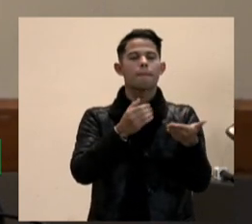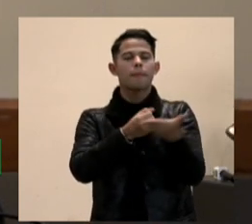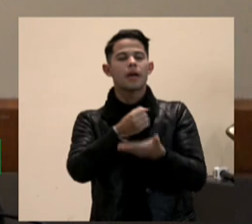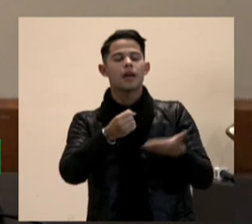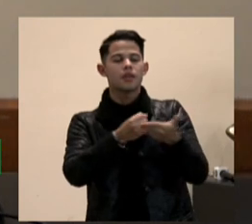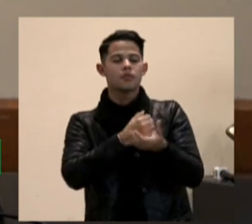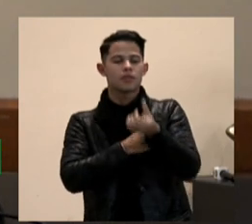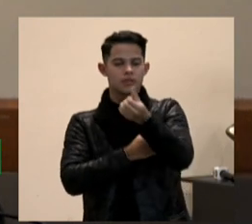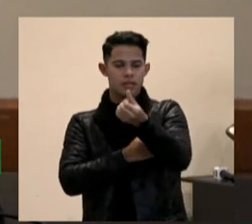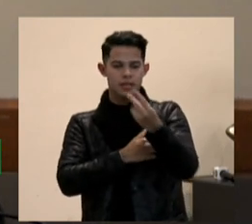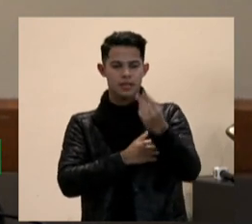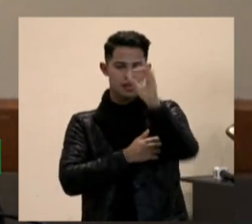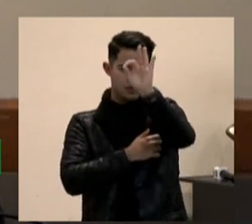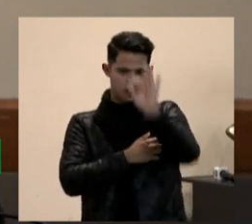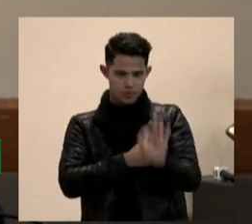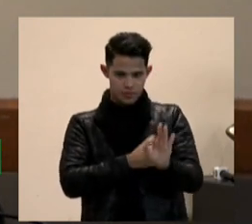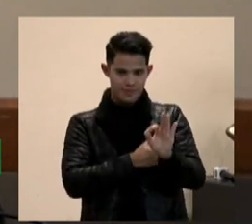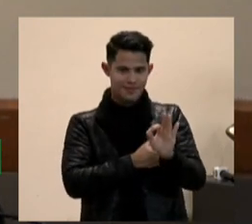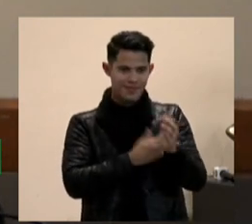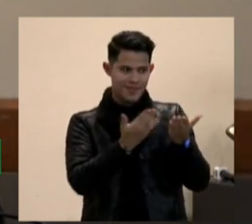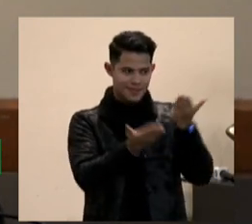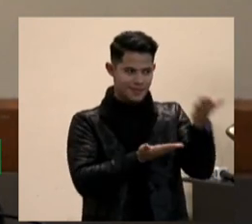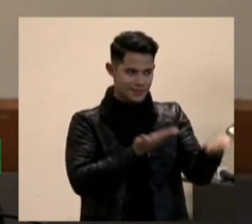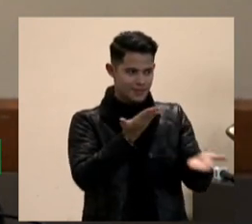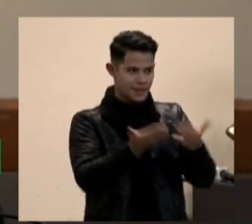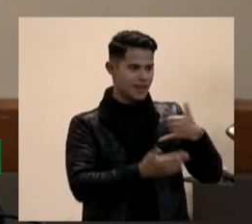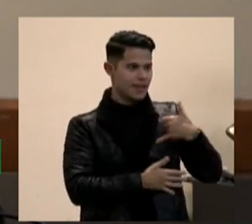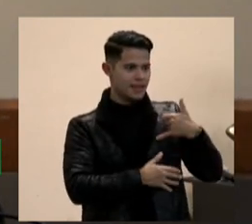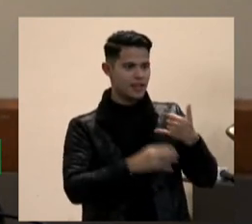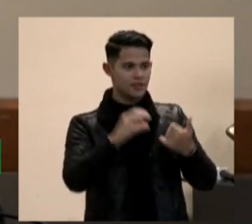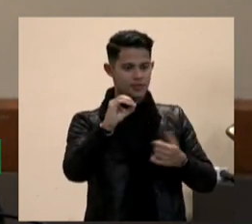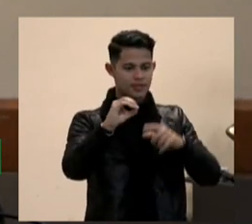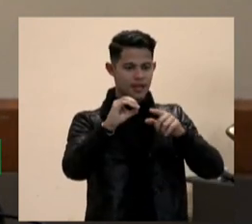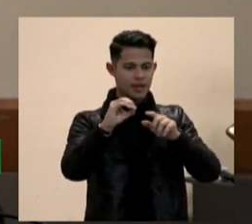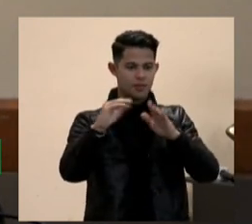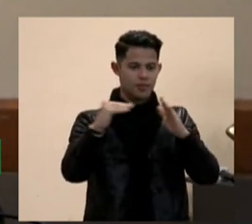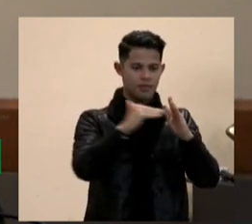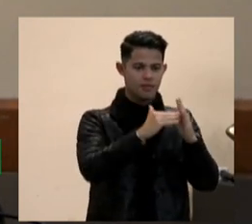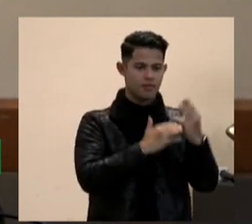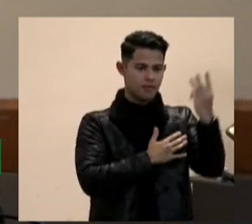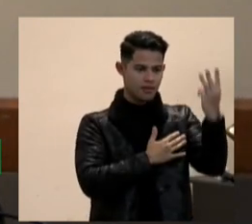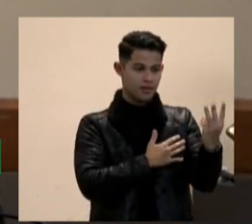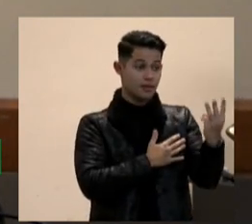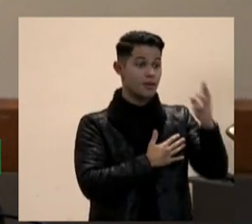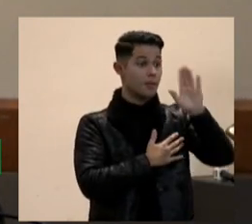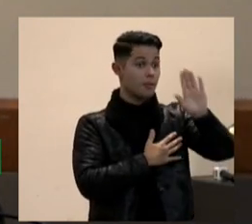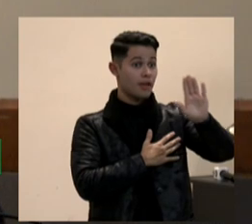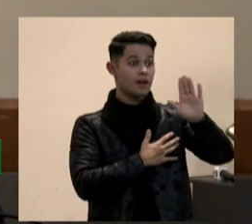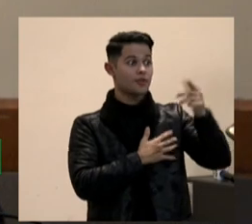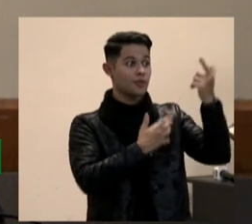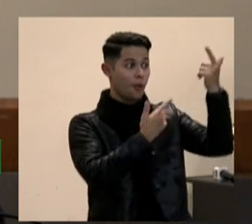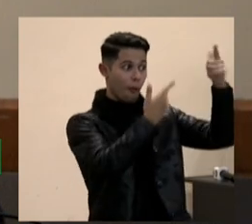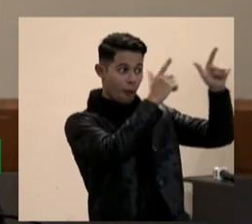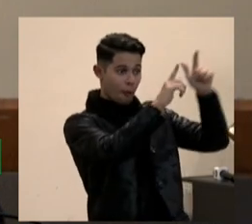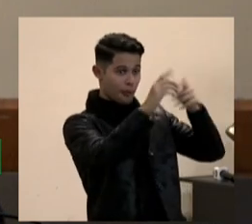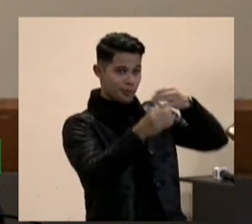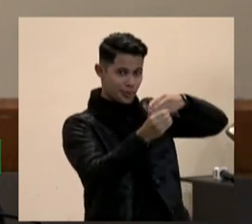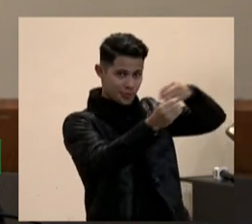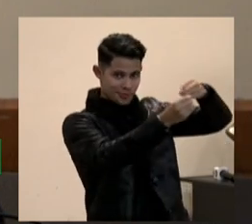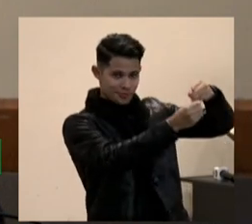do 0 a 3. No entanto, todos os outros, né, municípios, e aí para ser mais exata, vou pegar aqui o